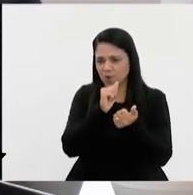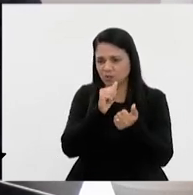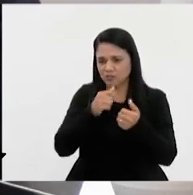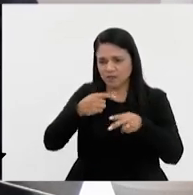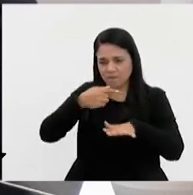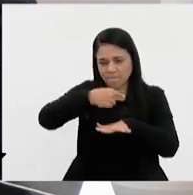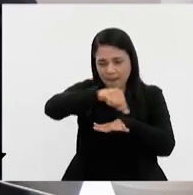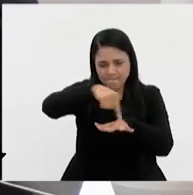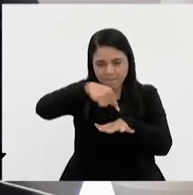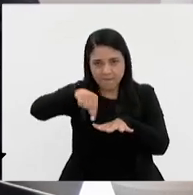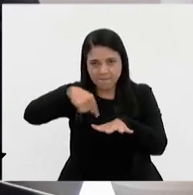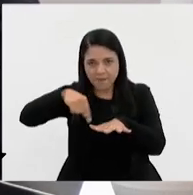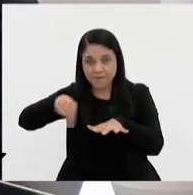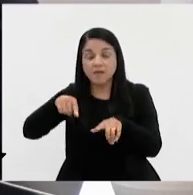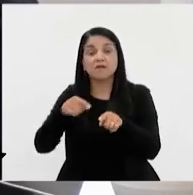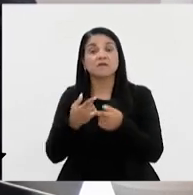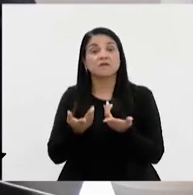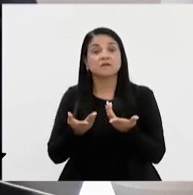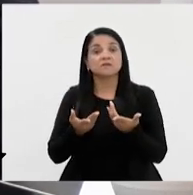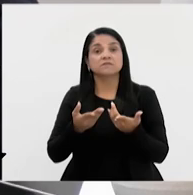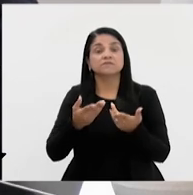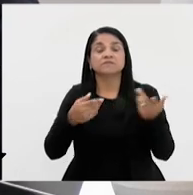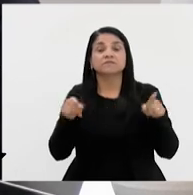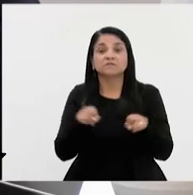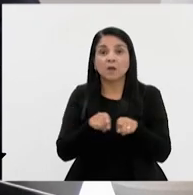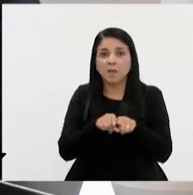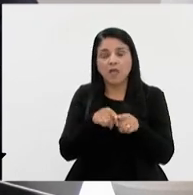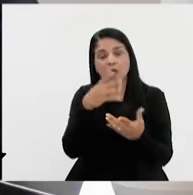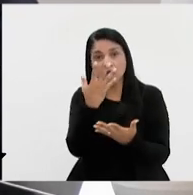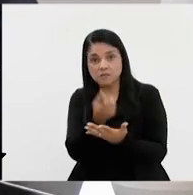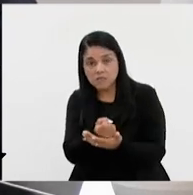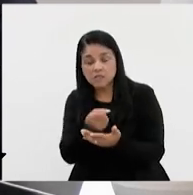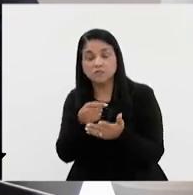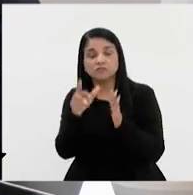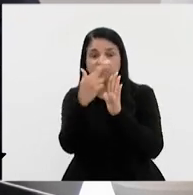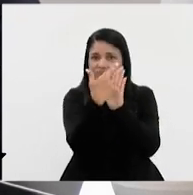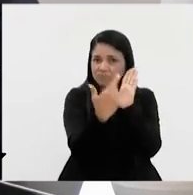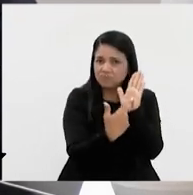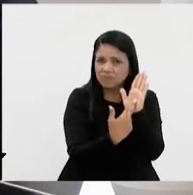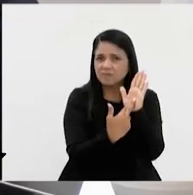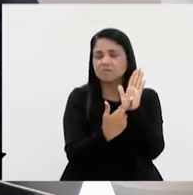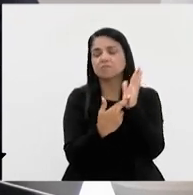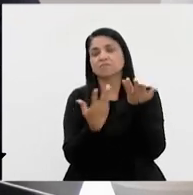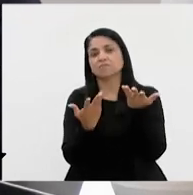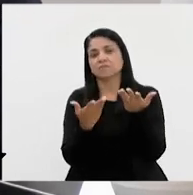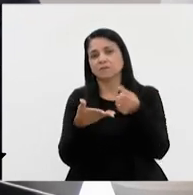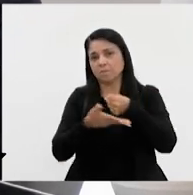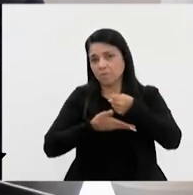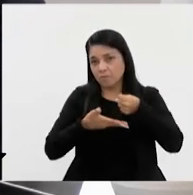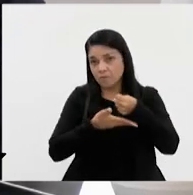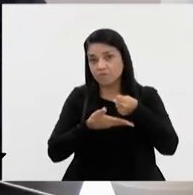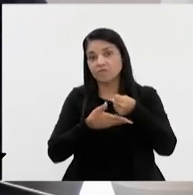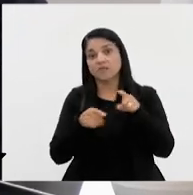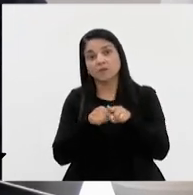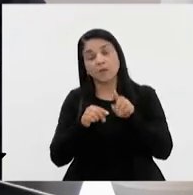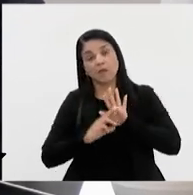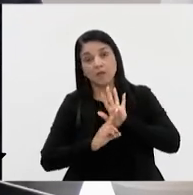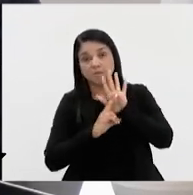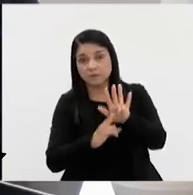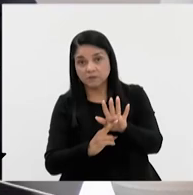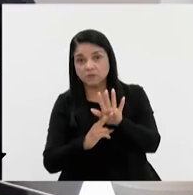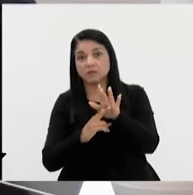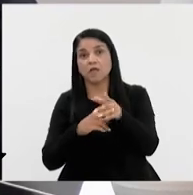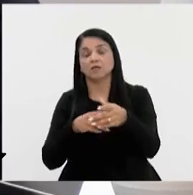sejam federações que adotem essas medidas com base nos critérios tais, ou que tenham representatividade